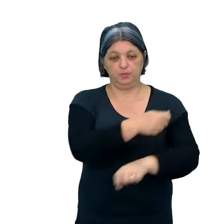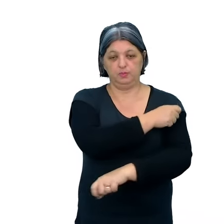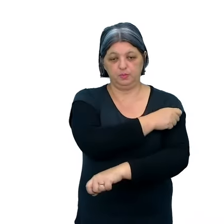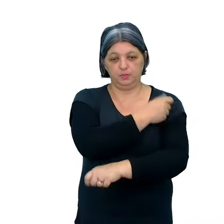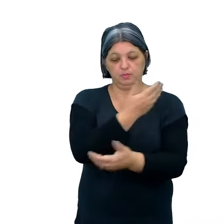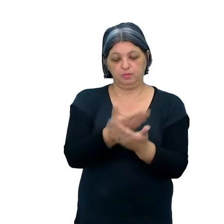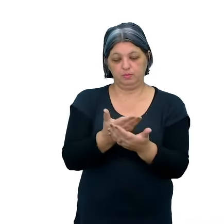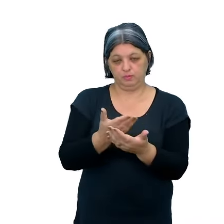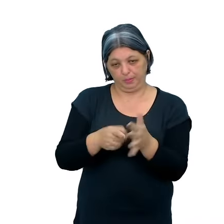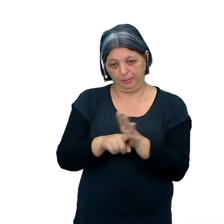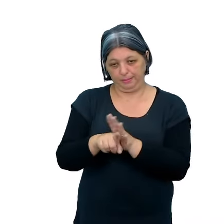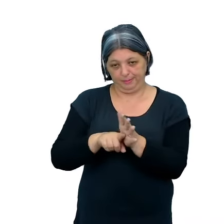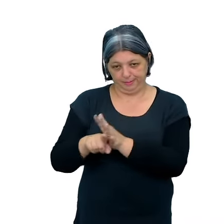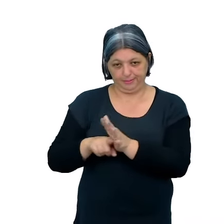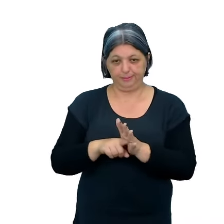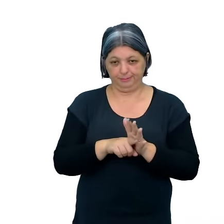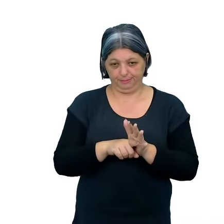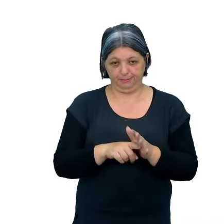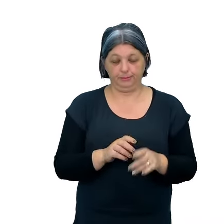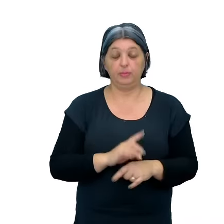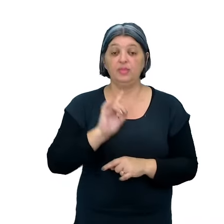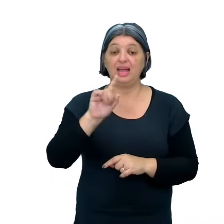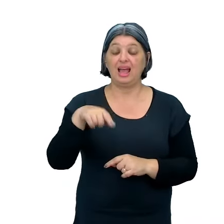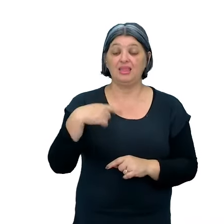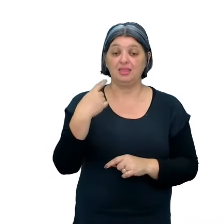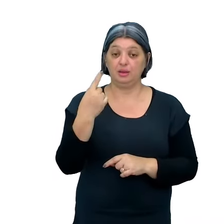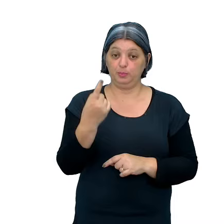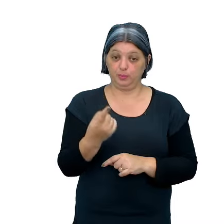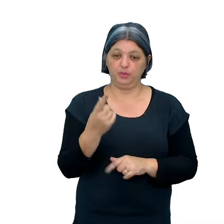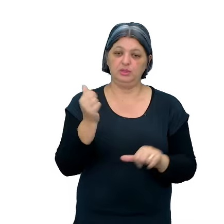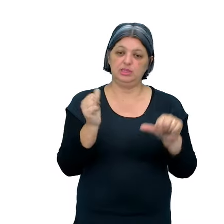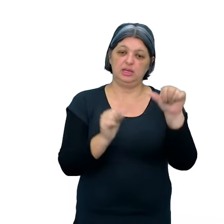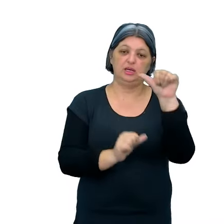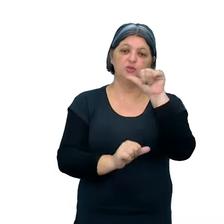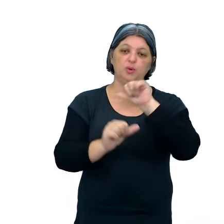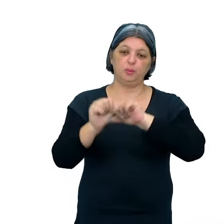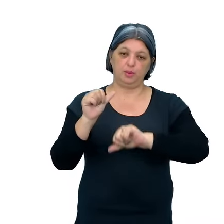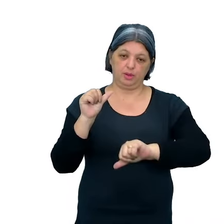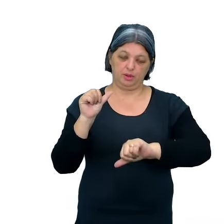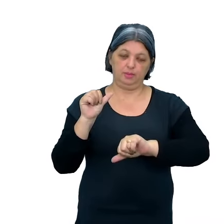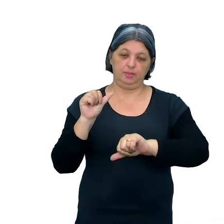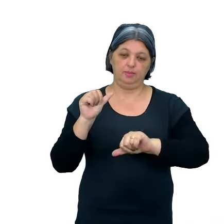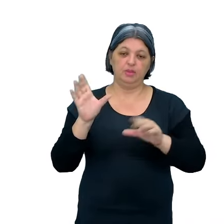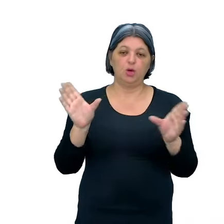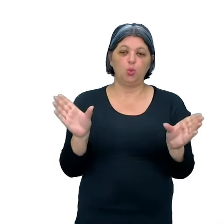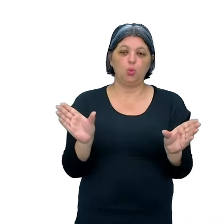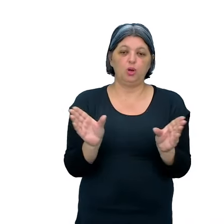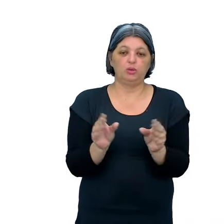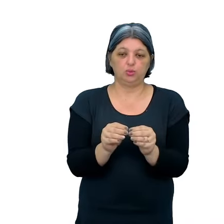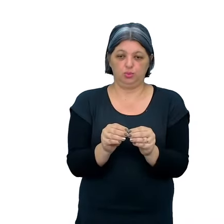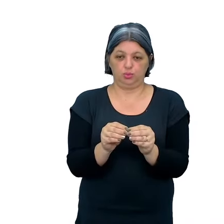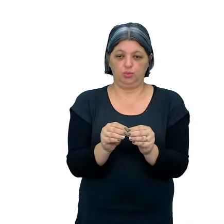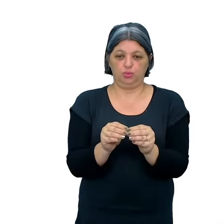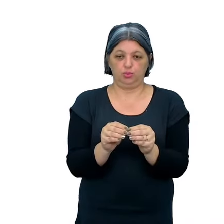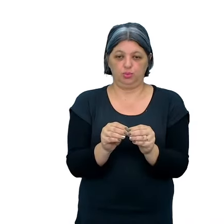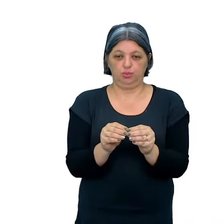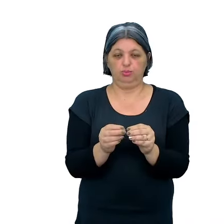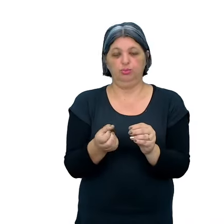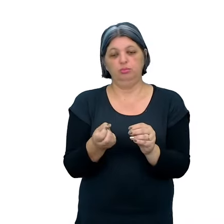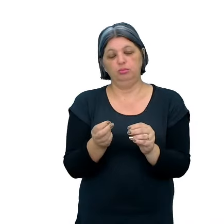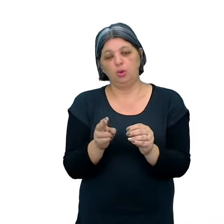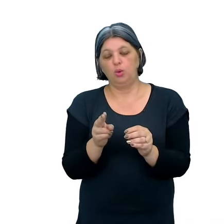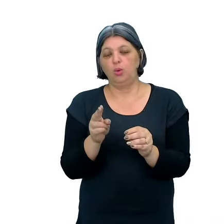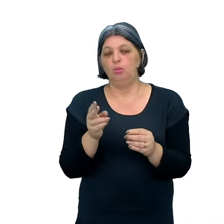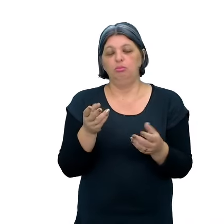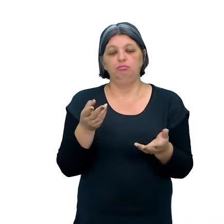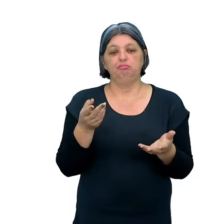suas pesquisas, para depois ainda transformá-los, né, num resumo, numa resenha, ou